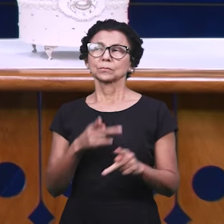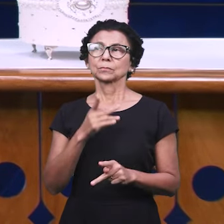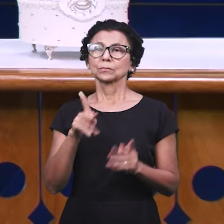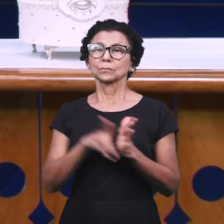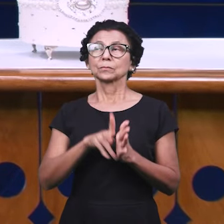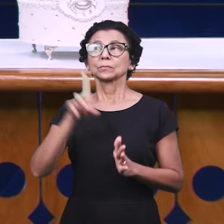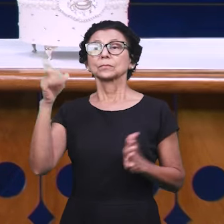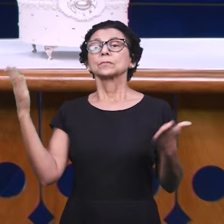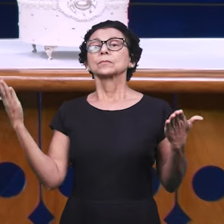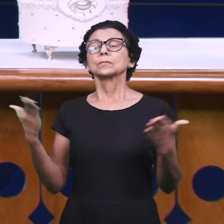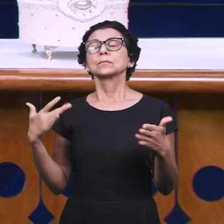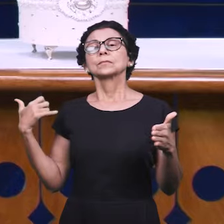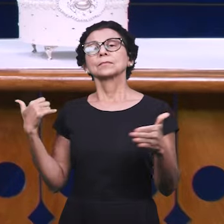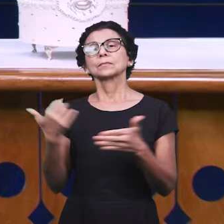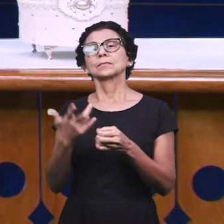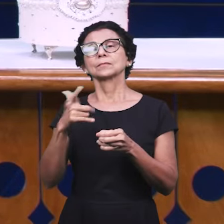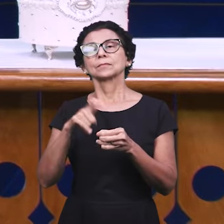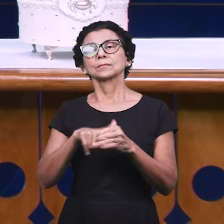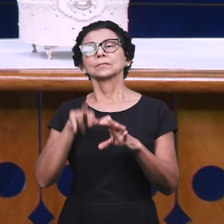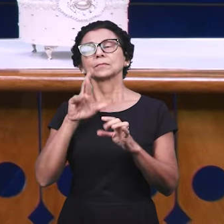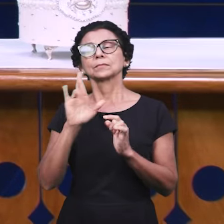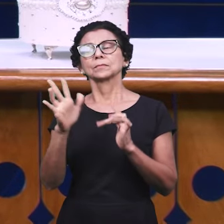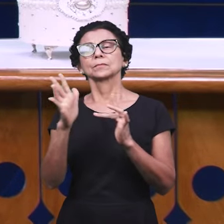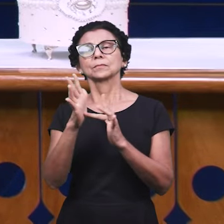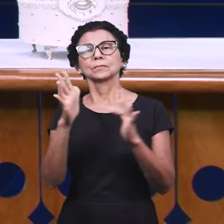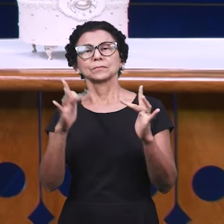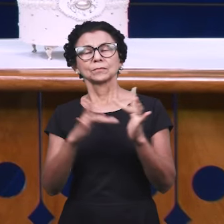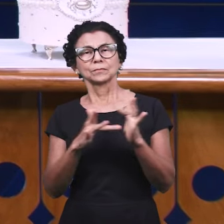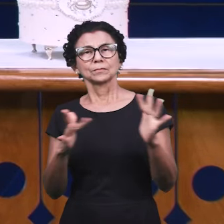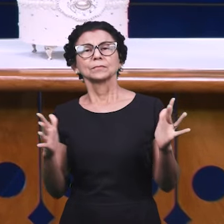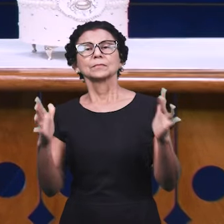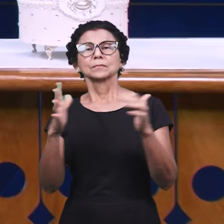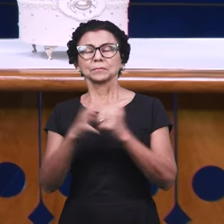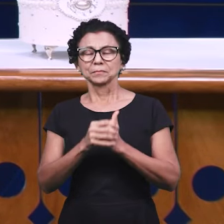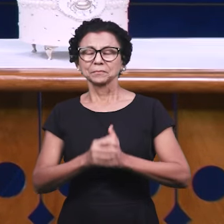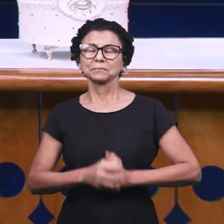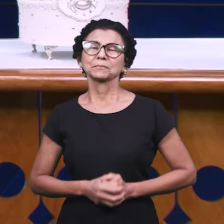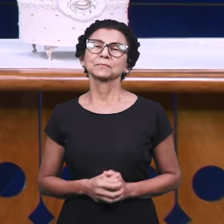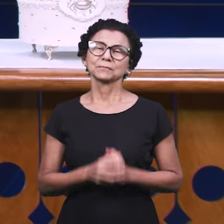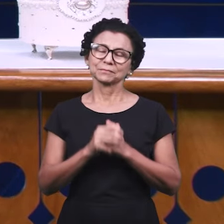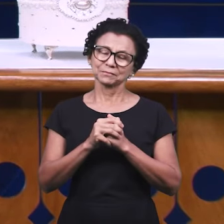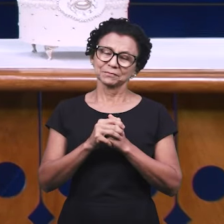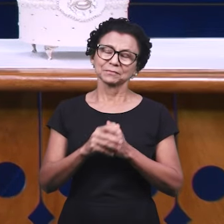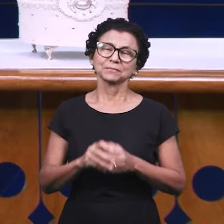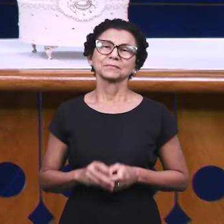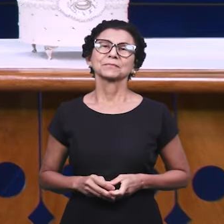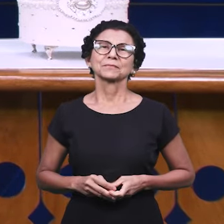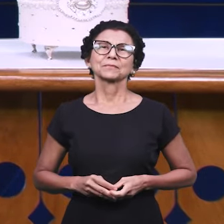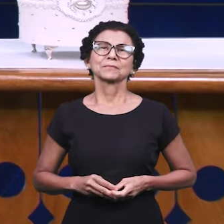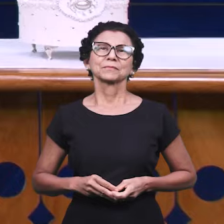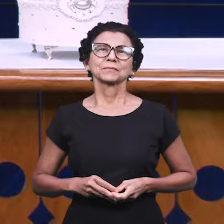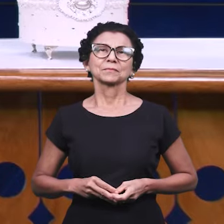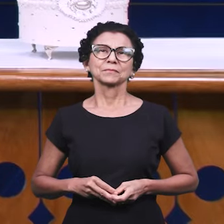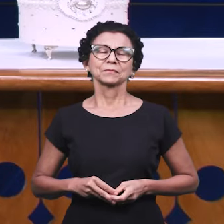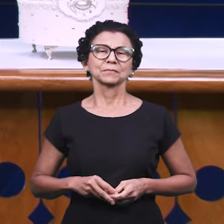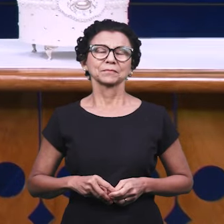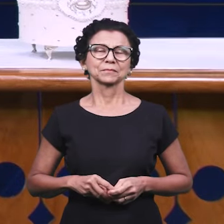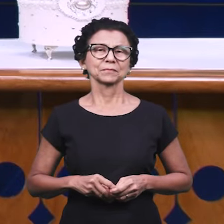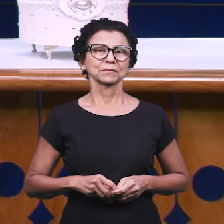Deus, hoje e até o dia da volta gloriosa do Senhor Jesus. Amém e amém. Glória a